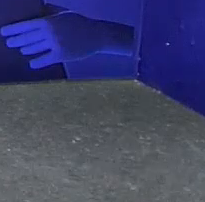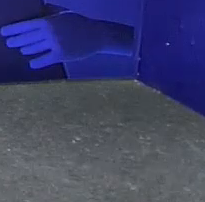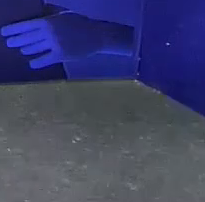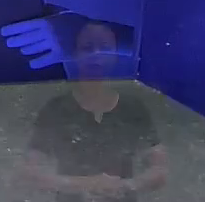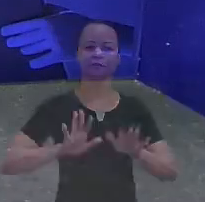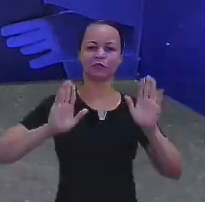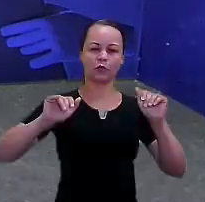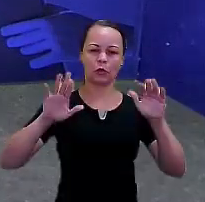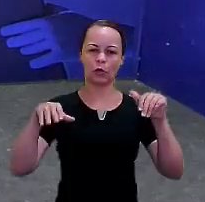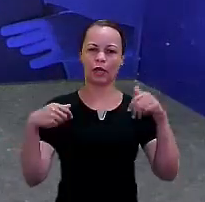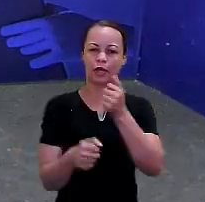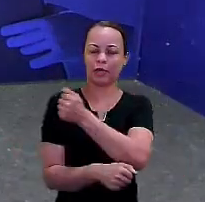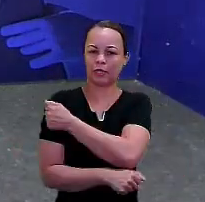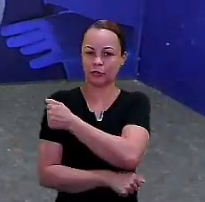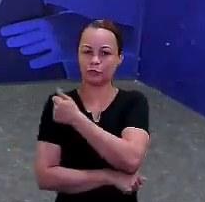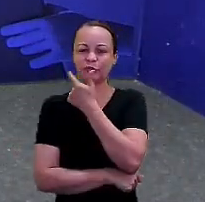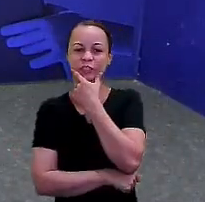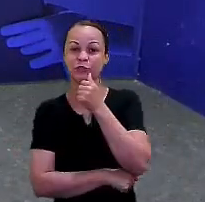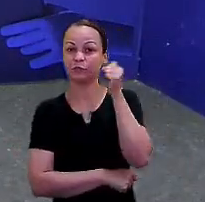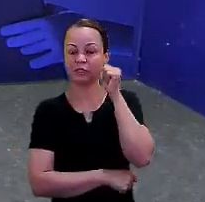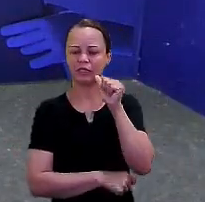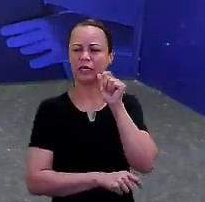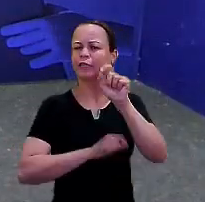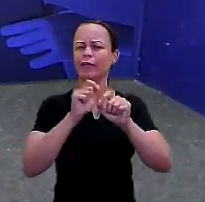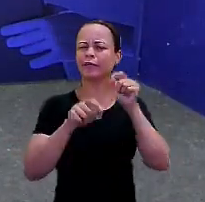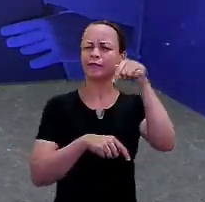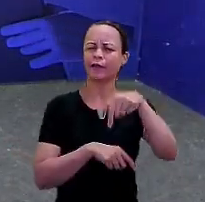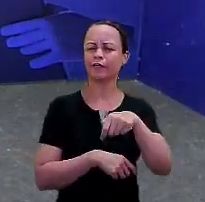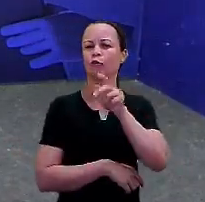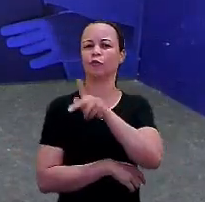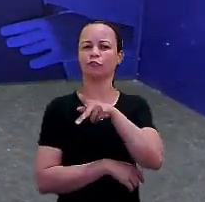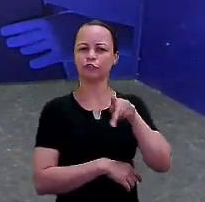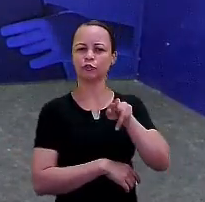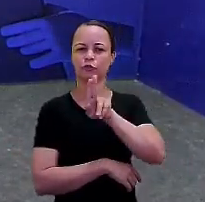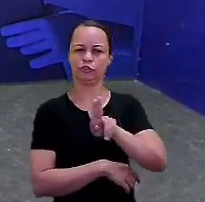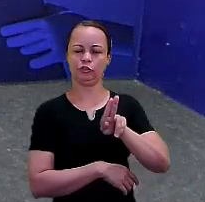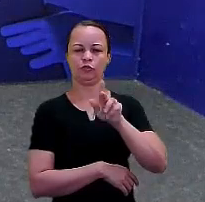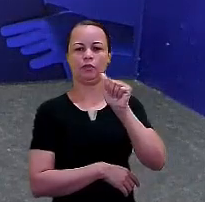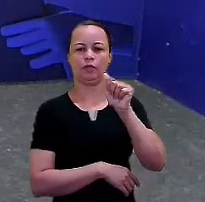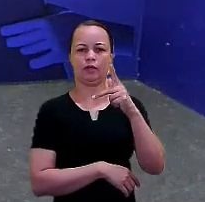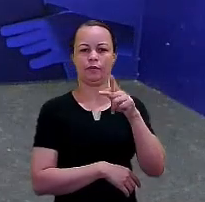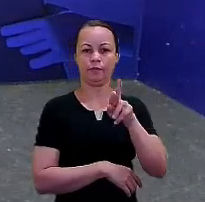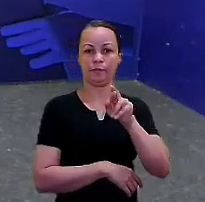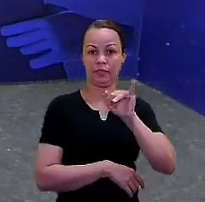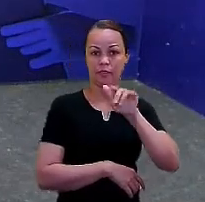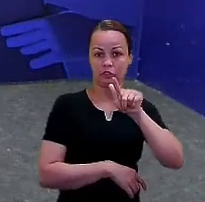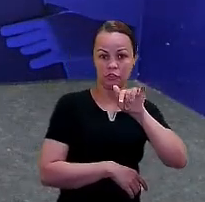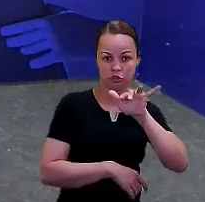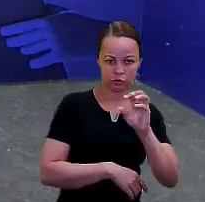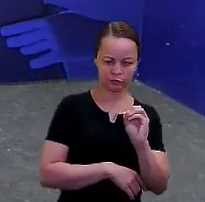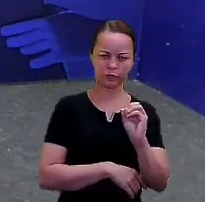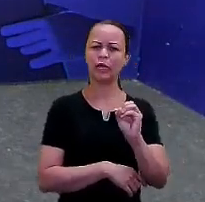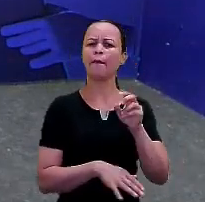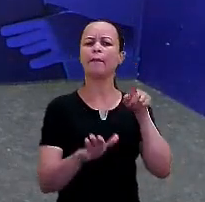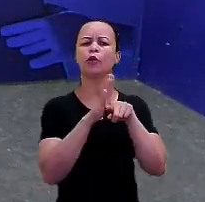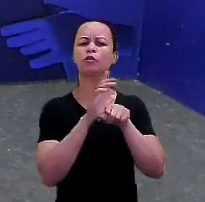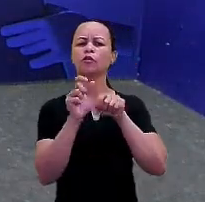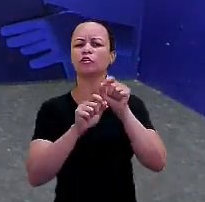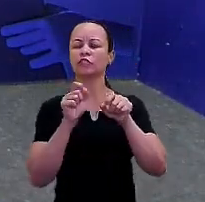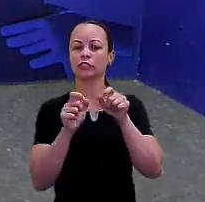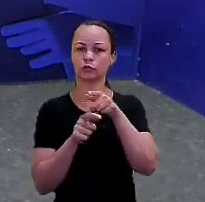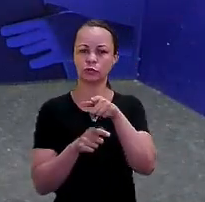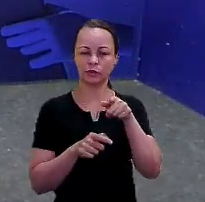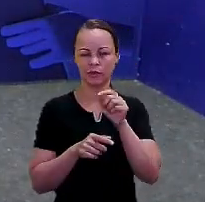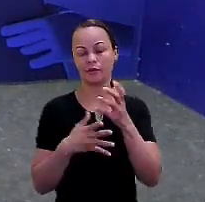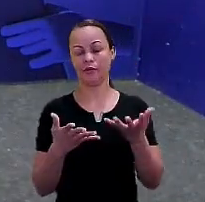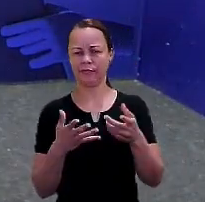Salve, salve, aluna e aluno. Quem é que está aqui na área? O professor Aprígio fazendo aquela perguntinha básica, fofinha. Tem aluno aí? Eu